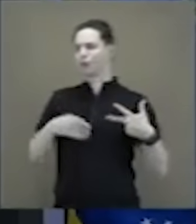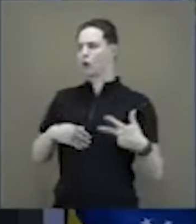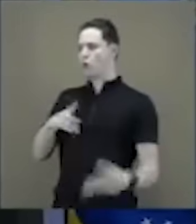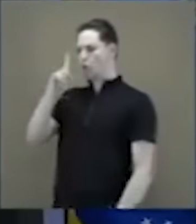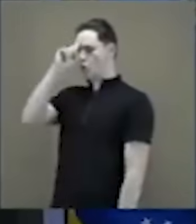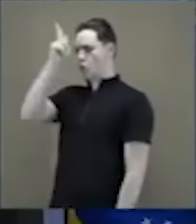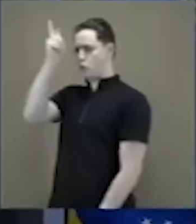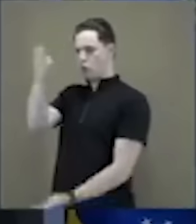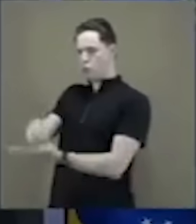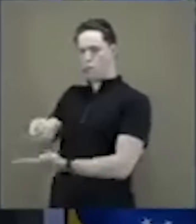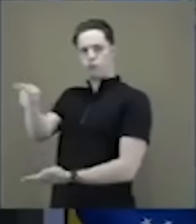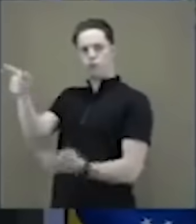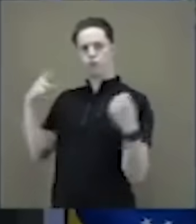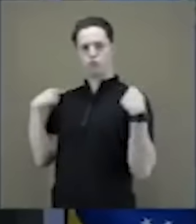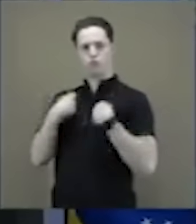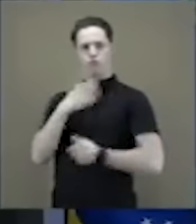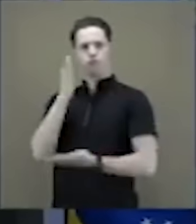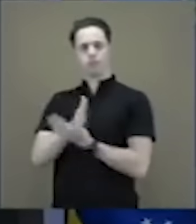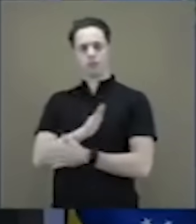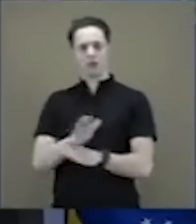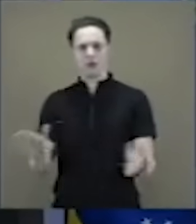aquilo que os juízes dizem que vale.